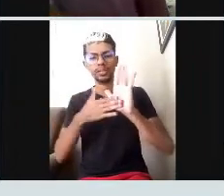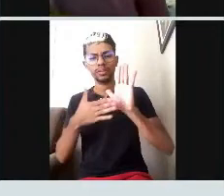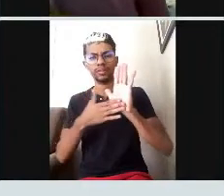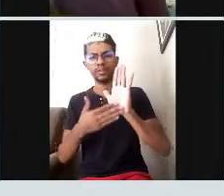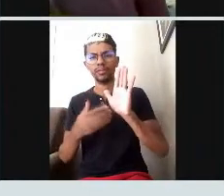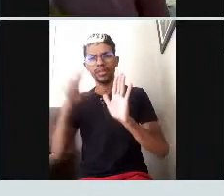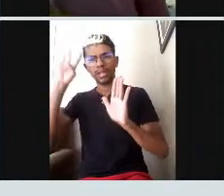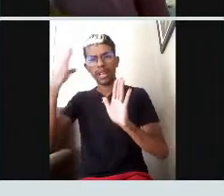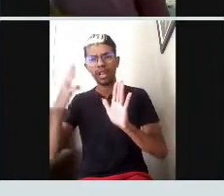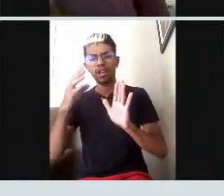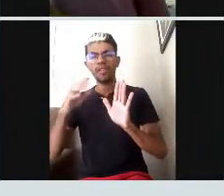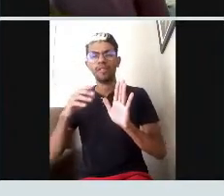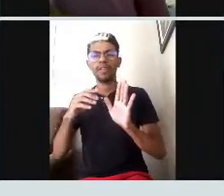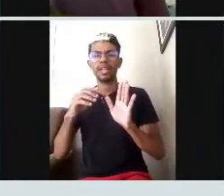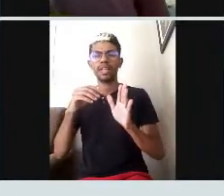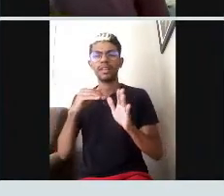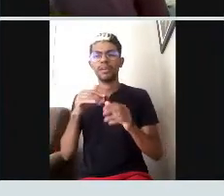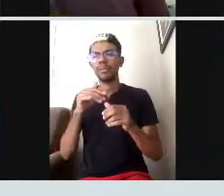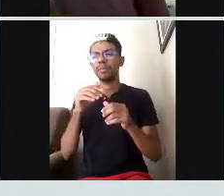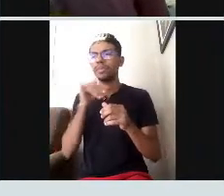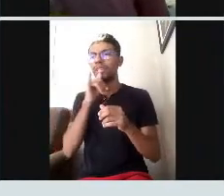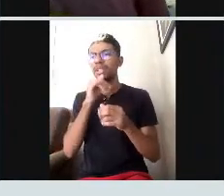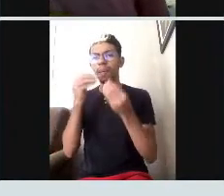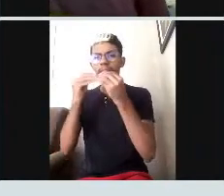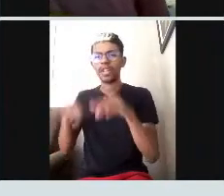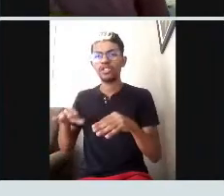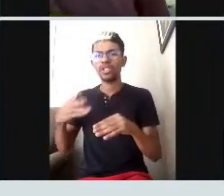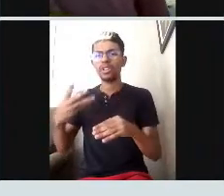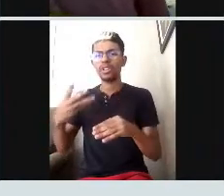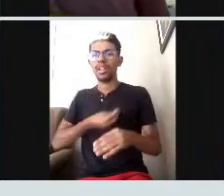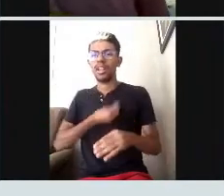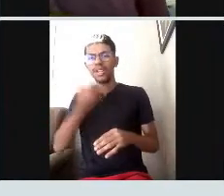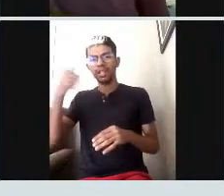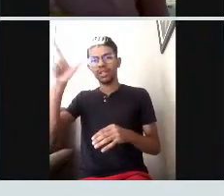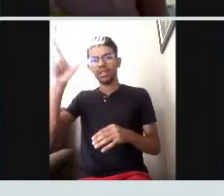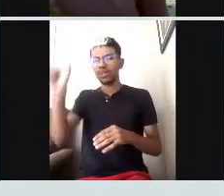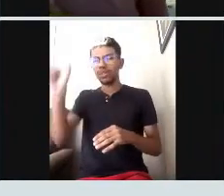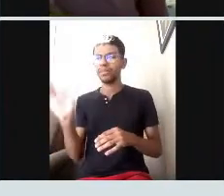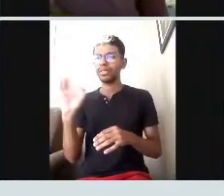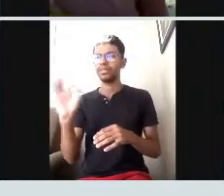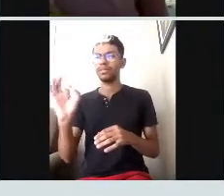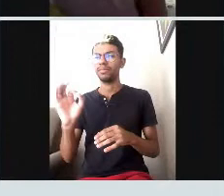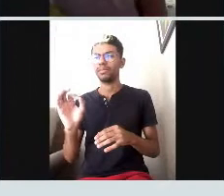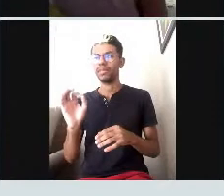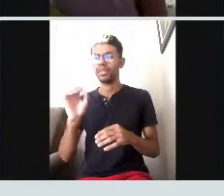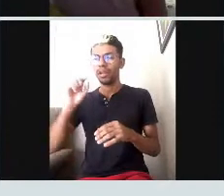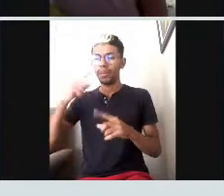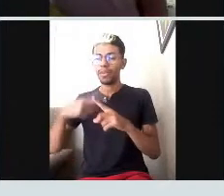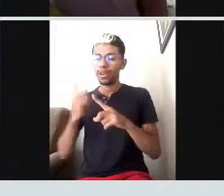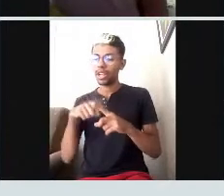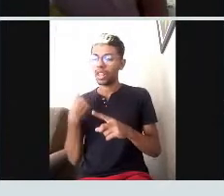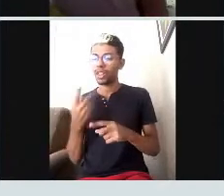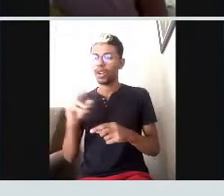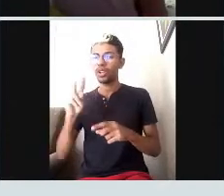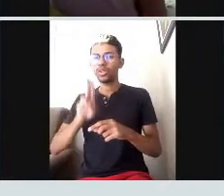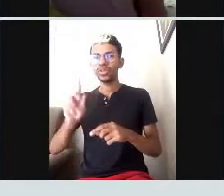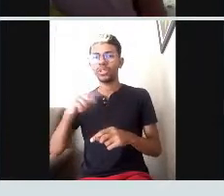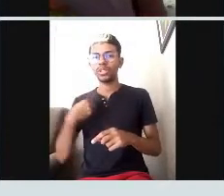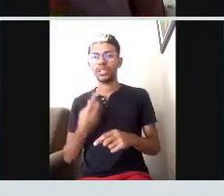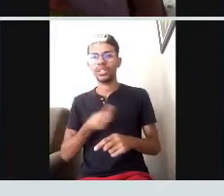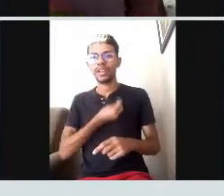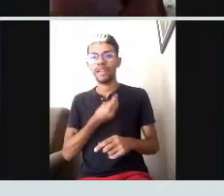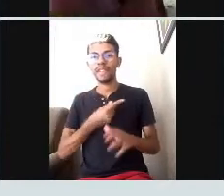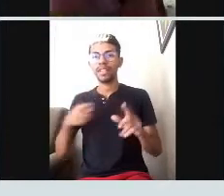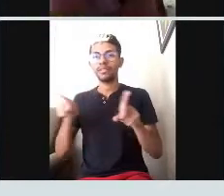Isso é algo que a gente não só tem que aplicar na redação do Enem, mas aplicar na vida da gente, né? Então, de maneira geral, é